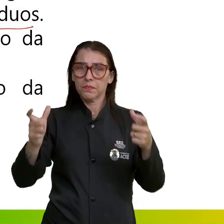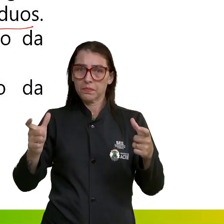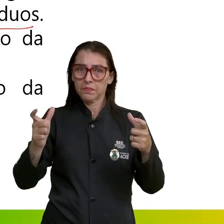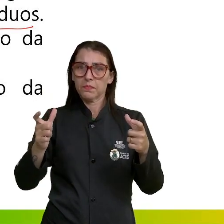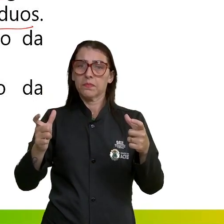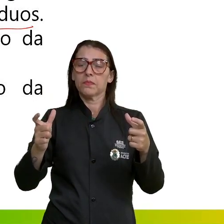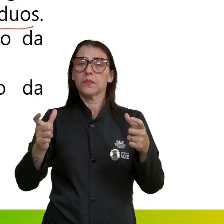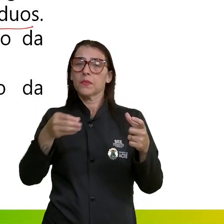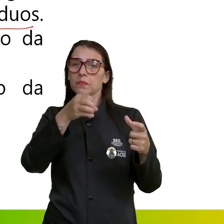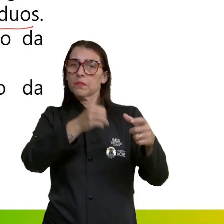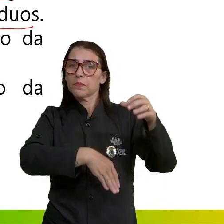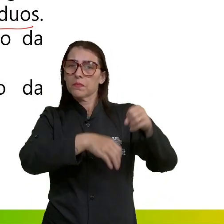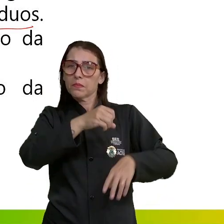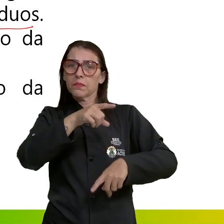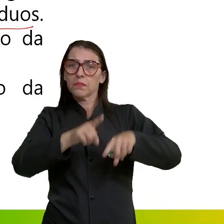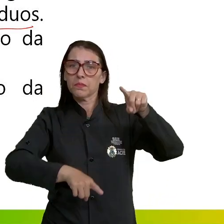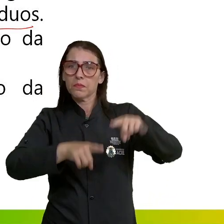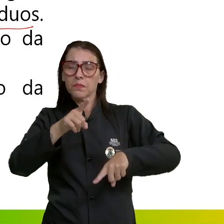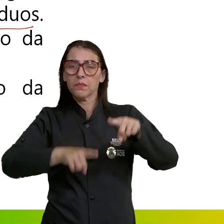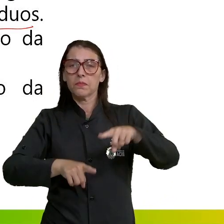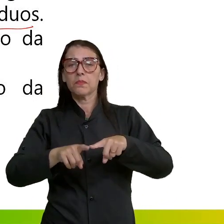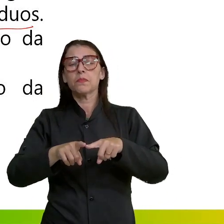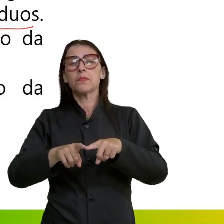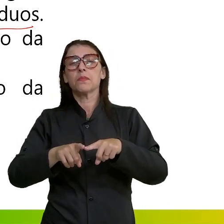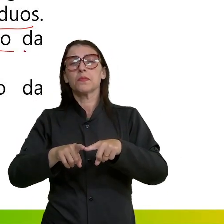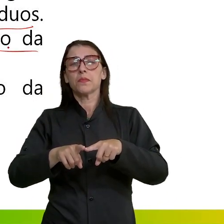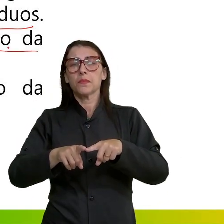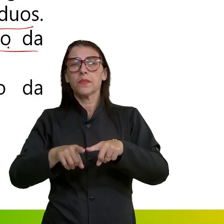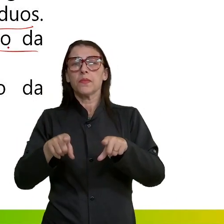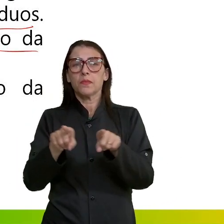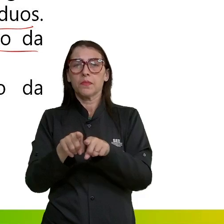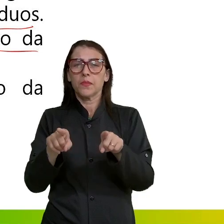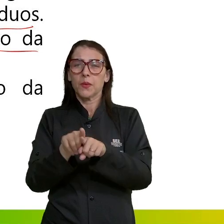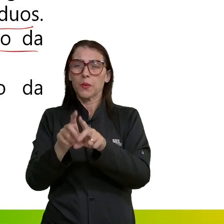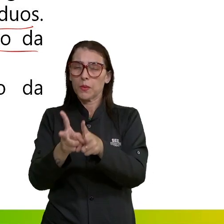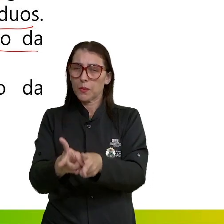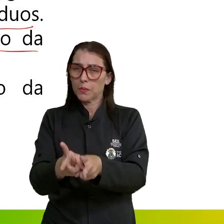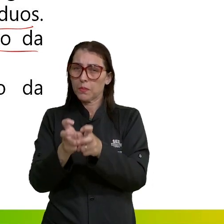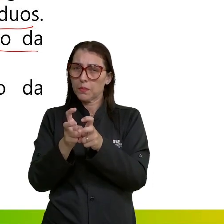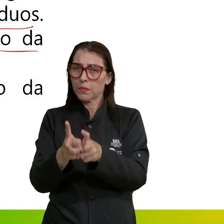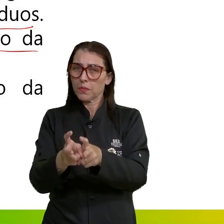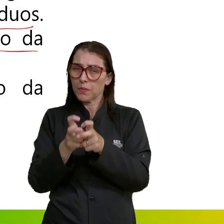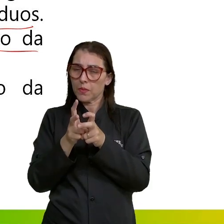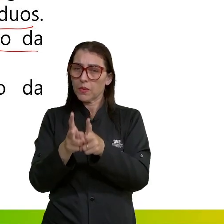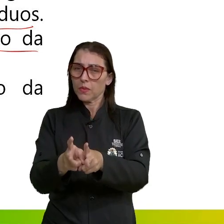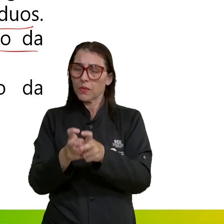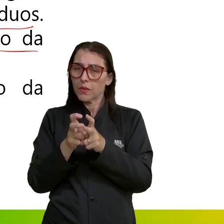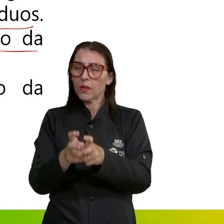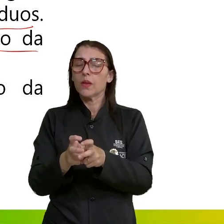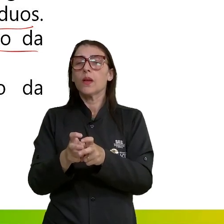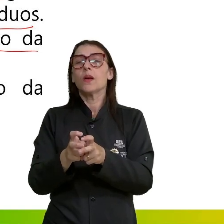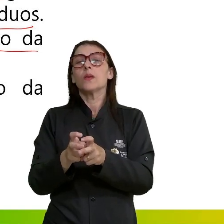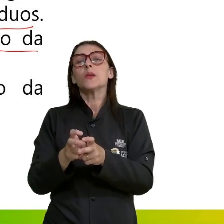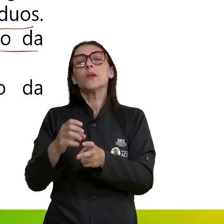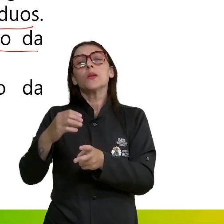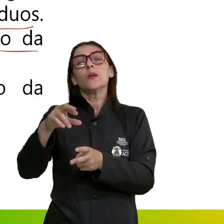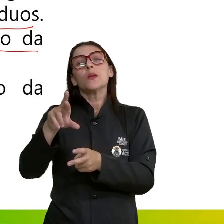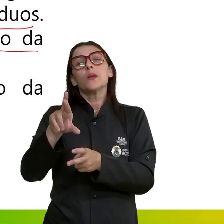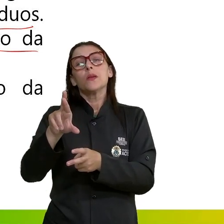do descarte de produtos e intensificação da exploração de recursos naturais.